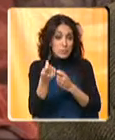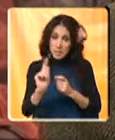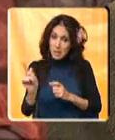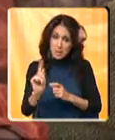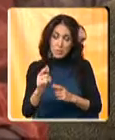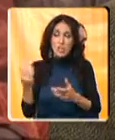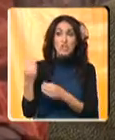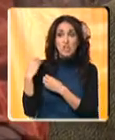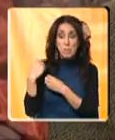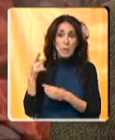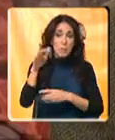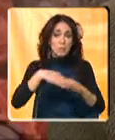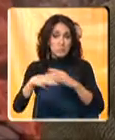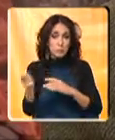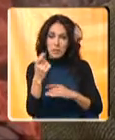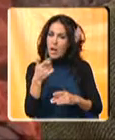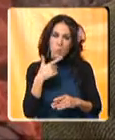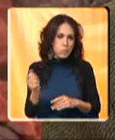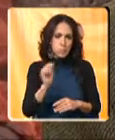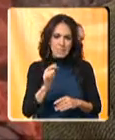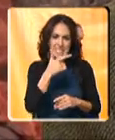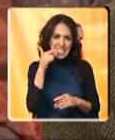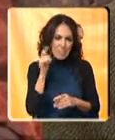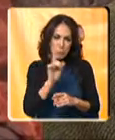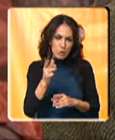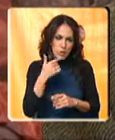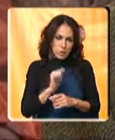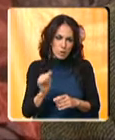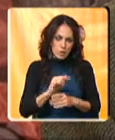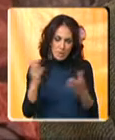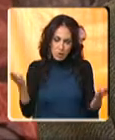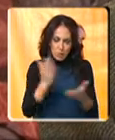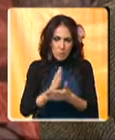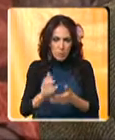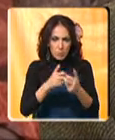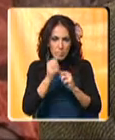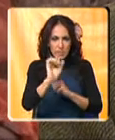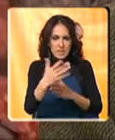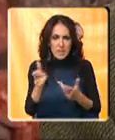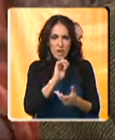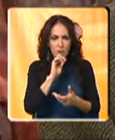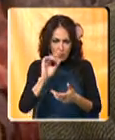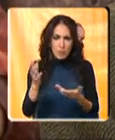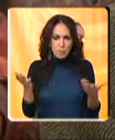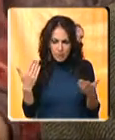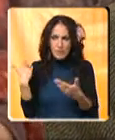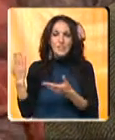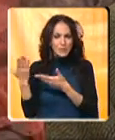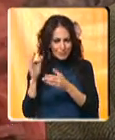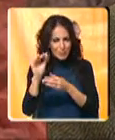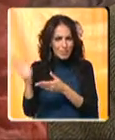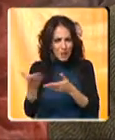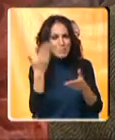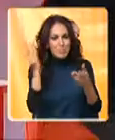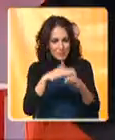dizer, e chamaram, e eu tive que dizer, não posso fazer, não tenho a boca em condições. Não mais tem esse problema. Não, agora, para já, agora vou poder... E